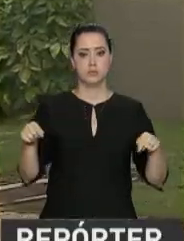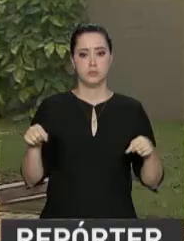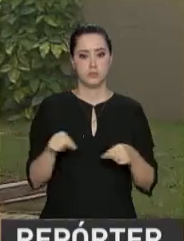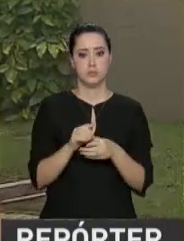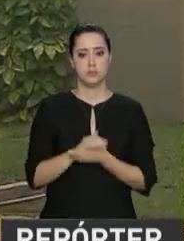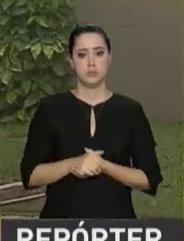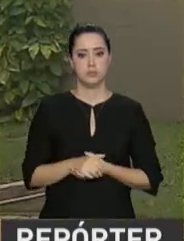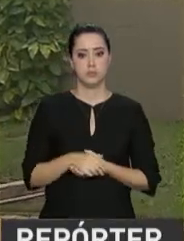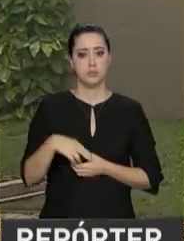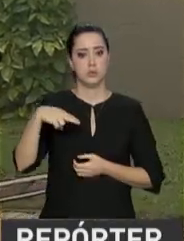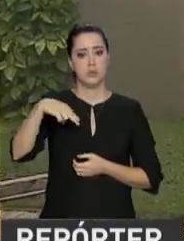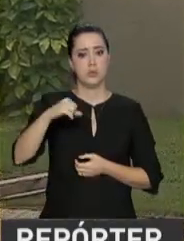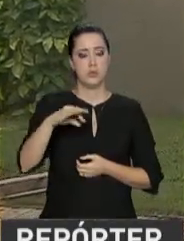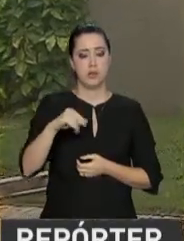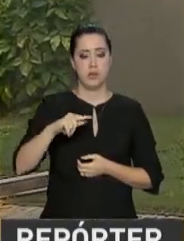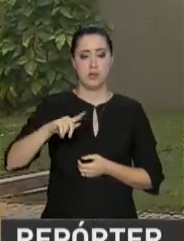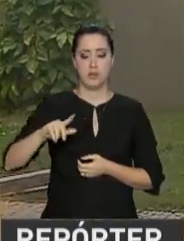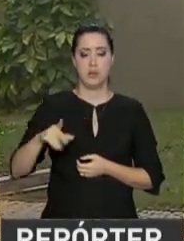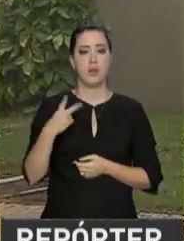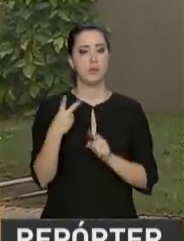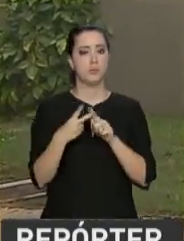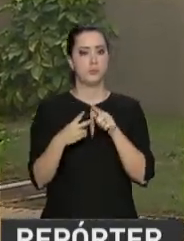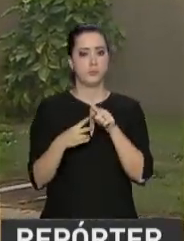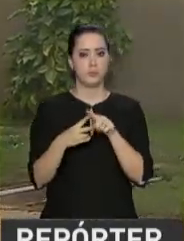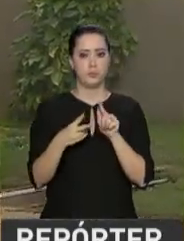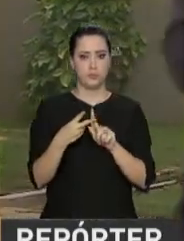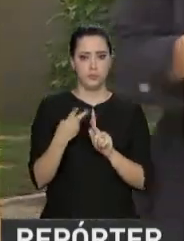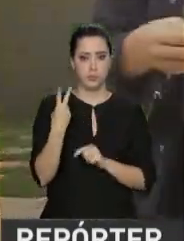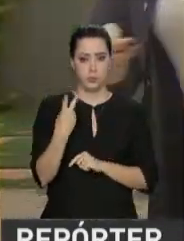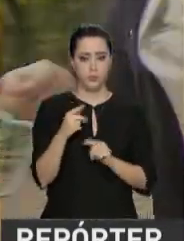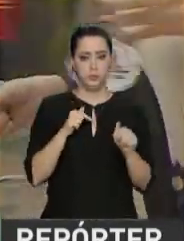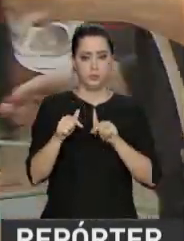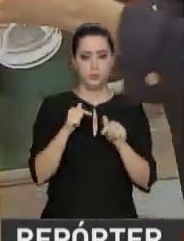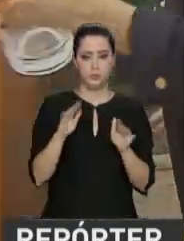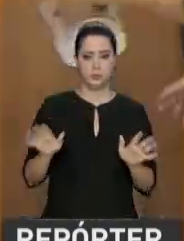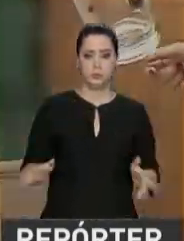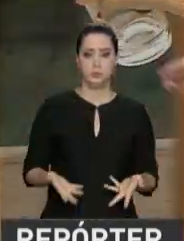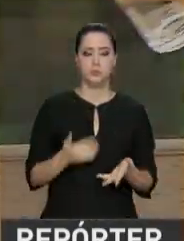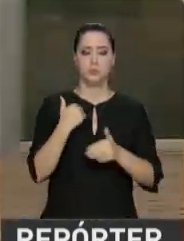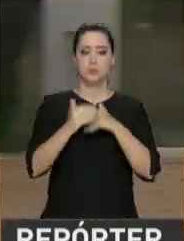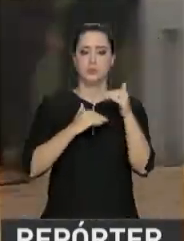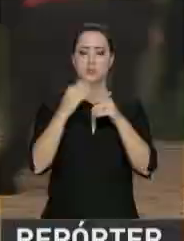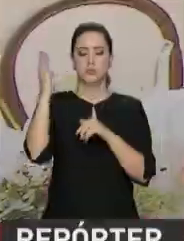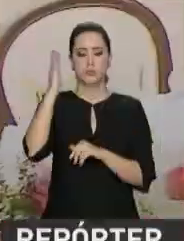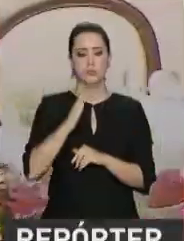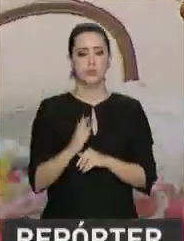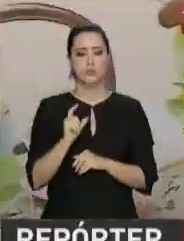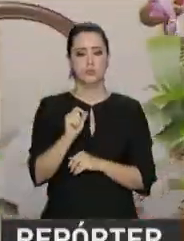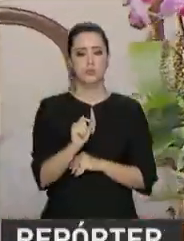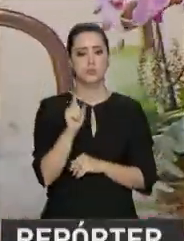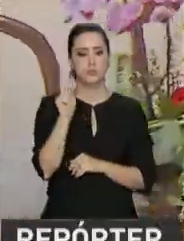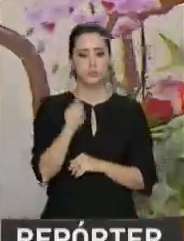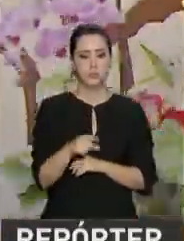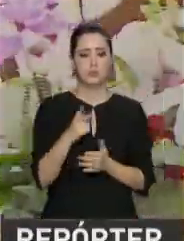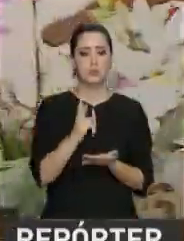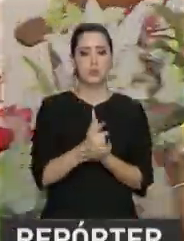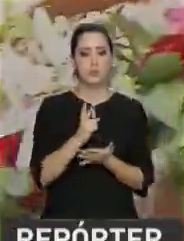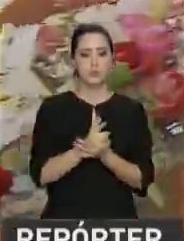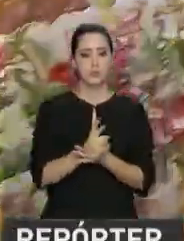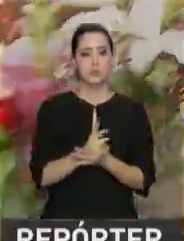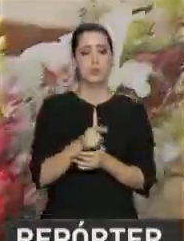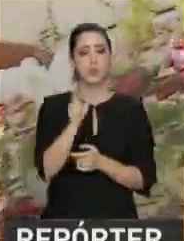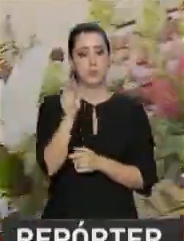já natália atua nas duas pontas indicadas pelo fmi como motores do crescimento do pib gil ela é ao mesmo tempo